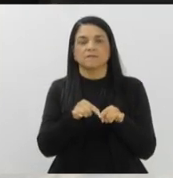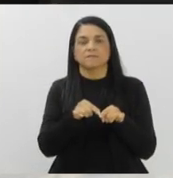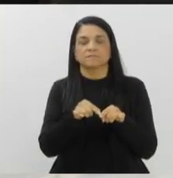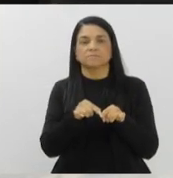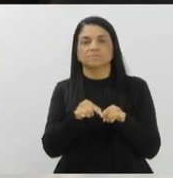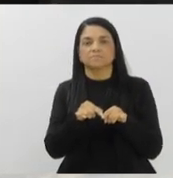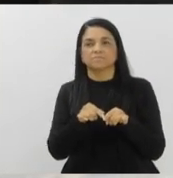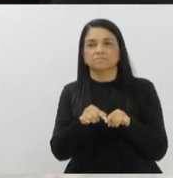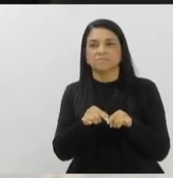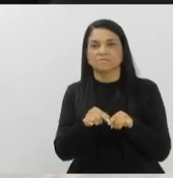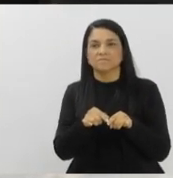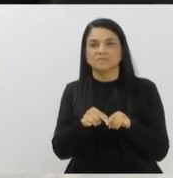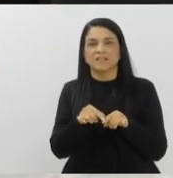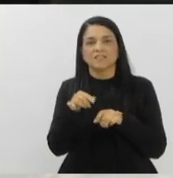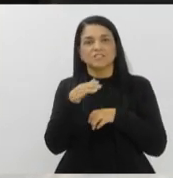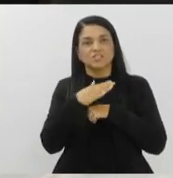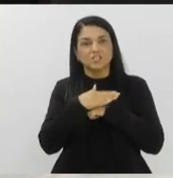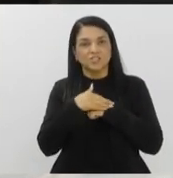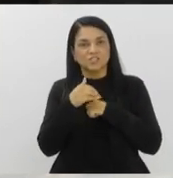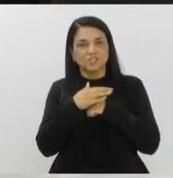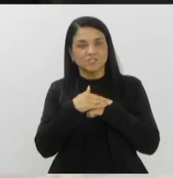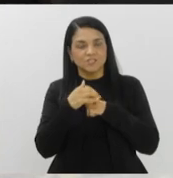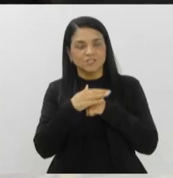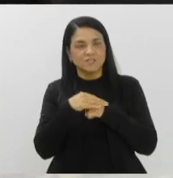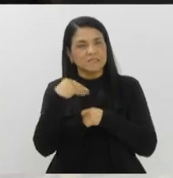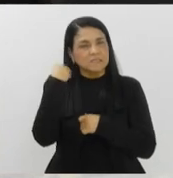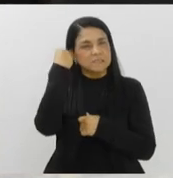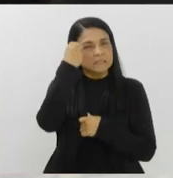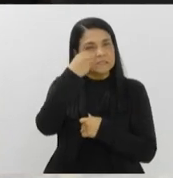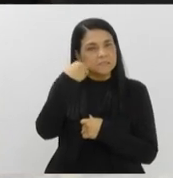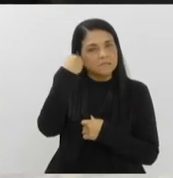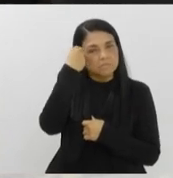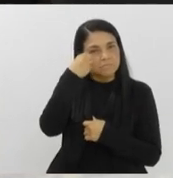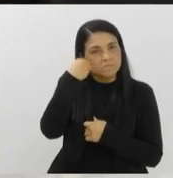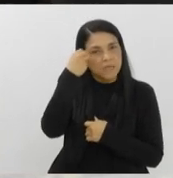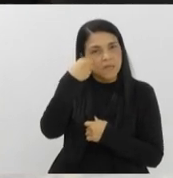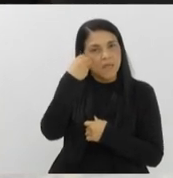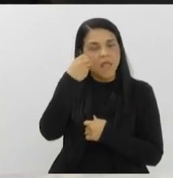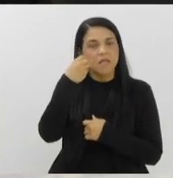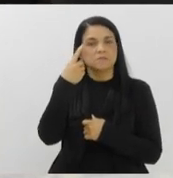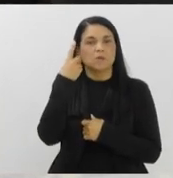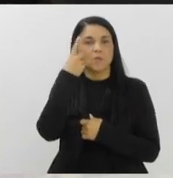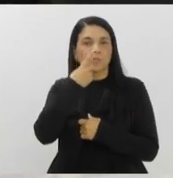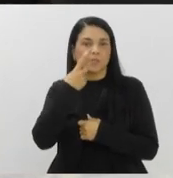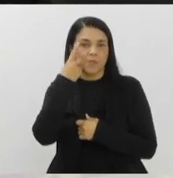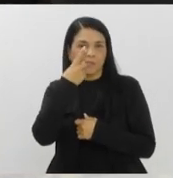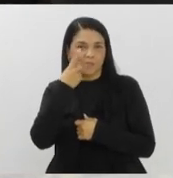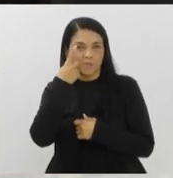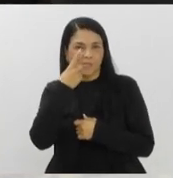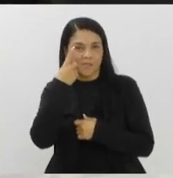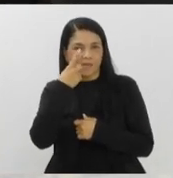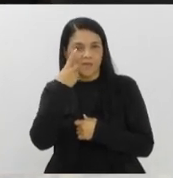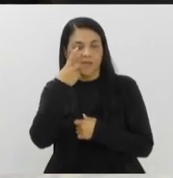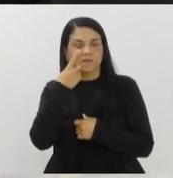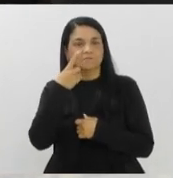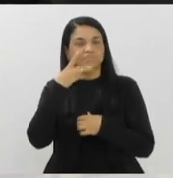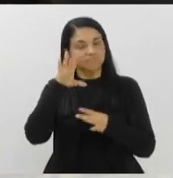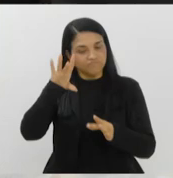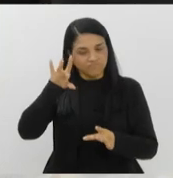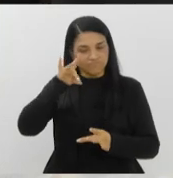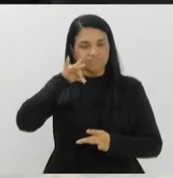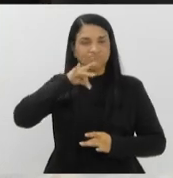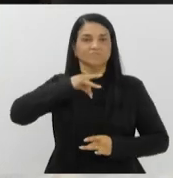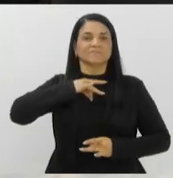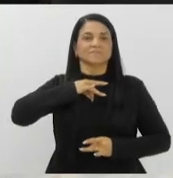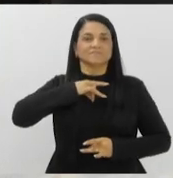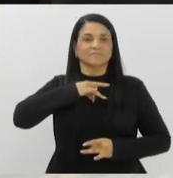sua generosidade também da experiência que tem parlamentar aqui nessa casa, a qual nos inspira muito,